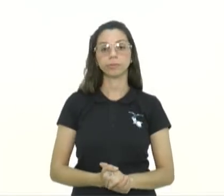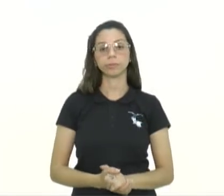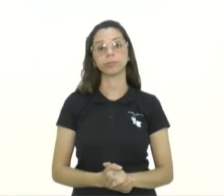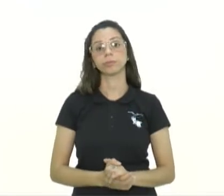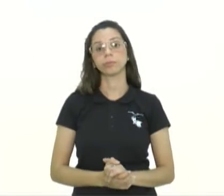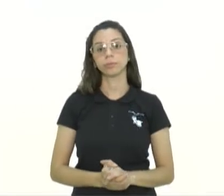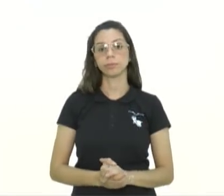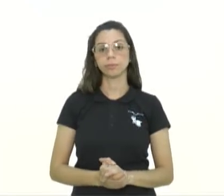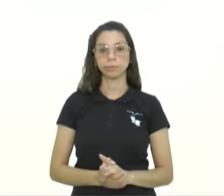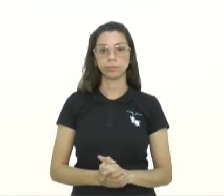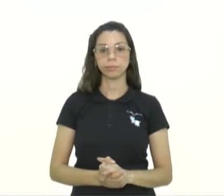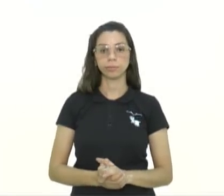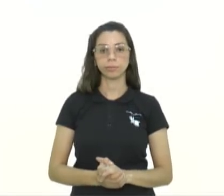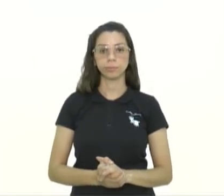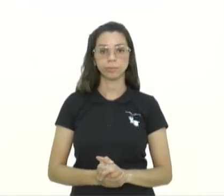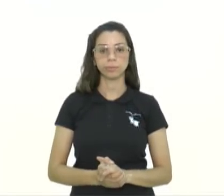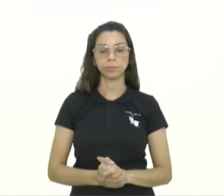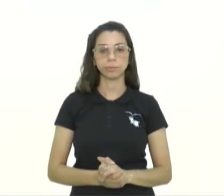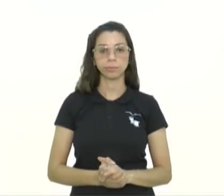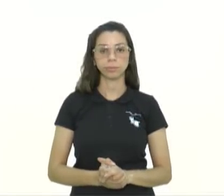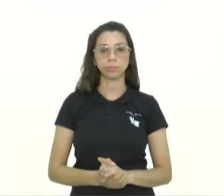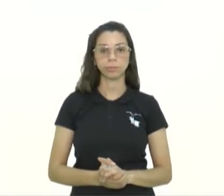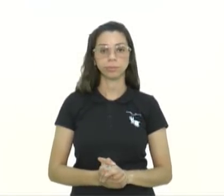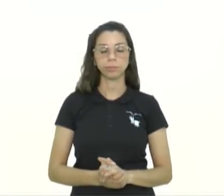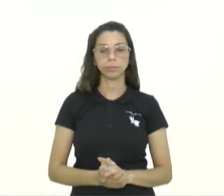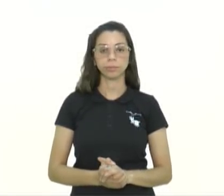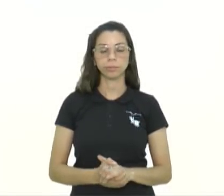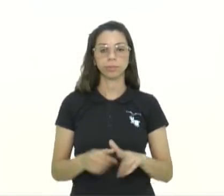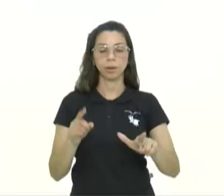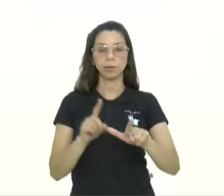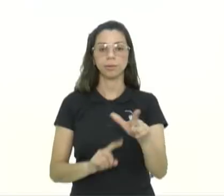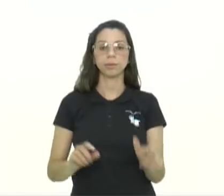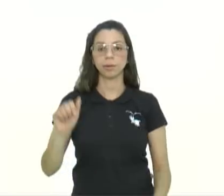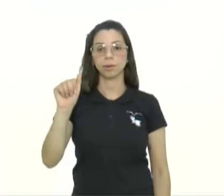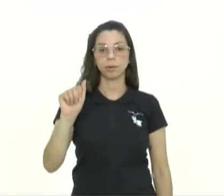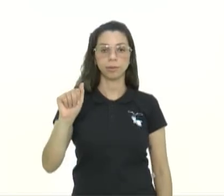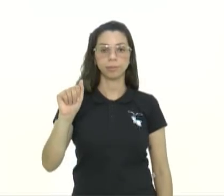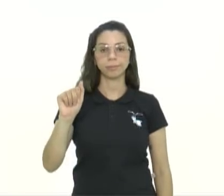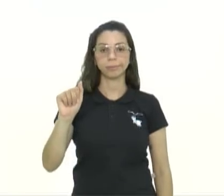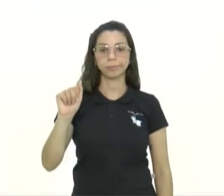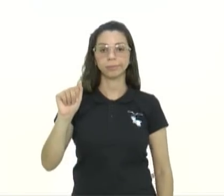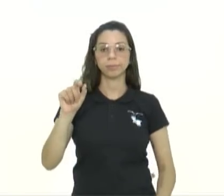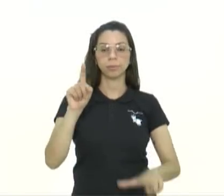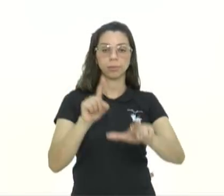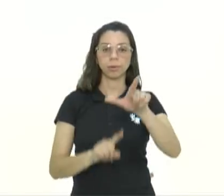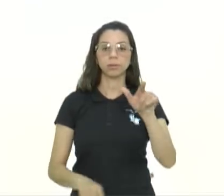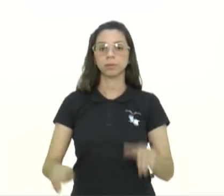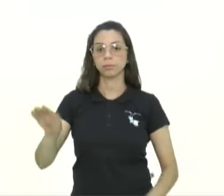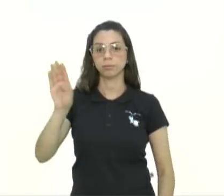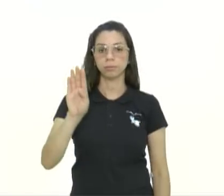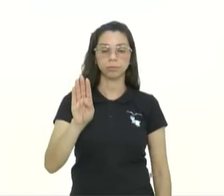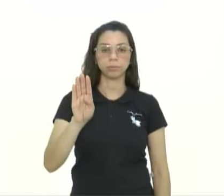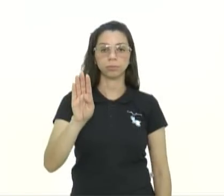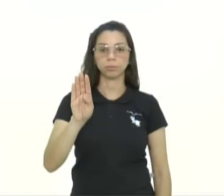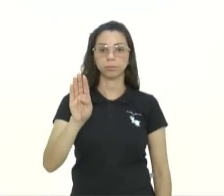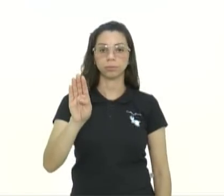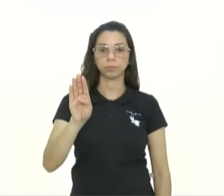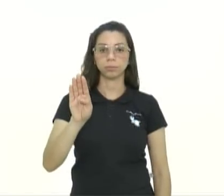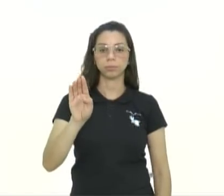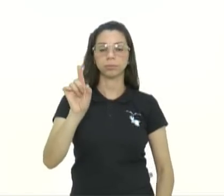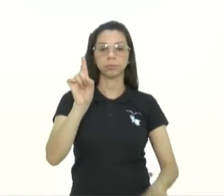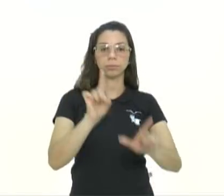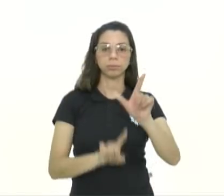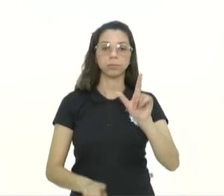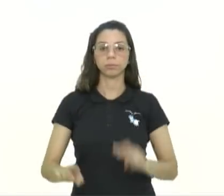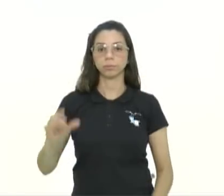person written by someone. Letter B, biography is a narrative text. Letter C,